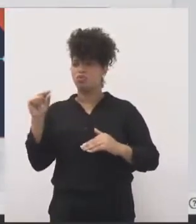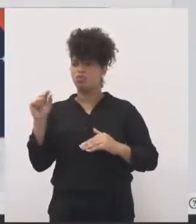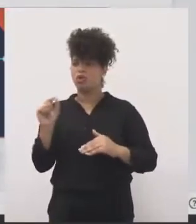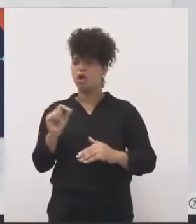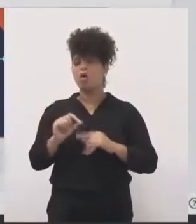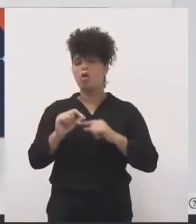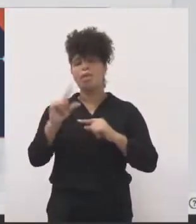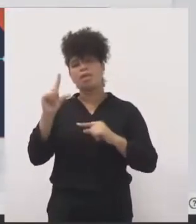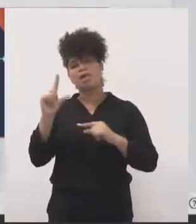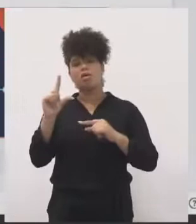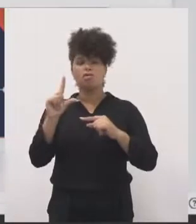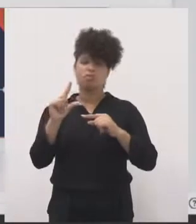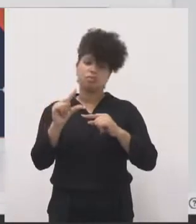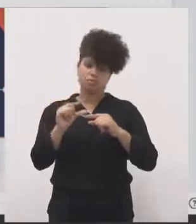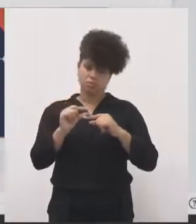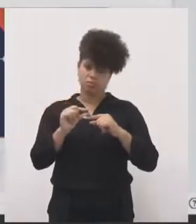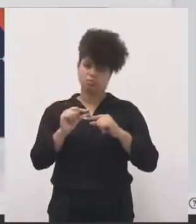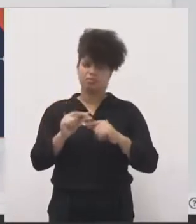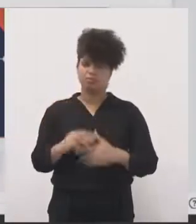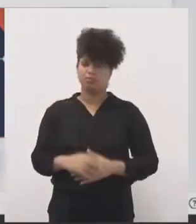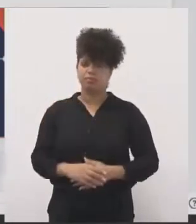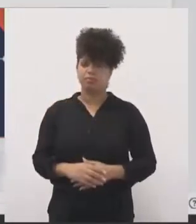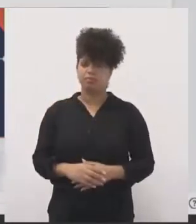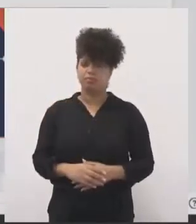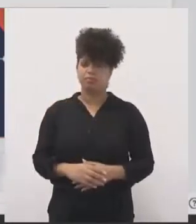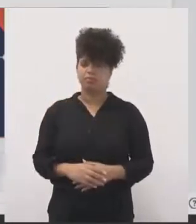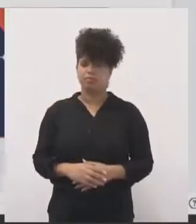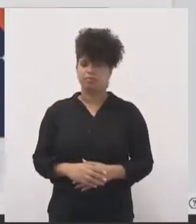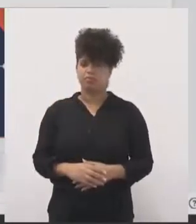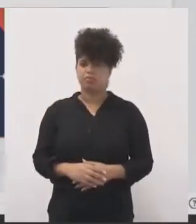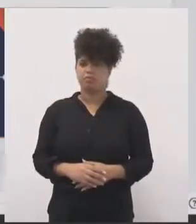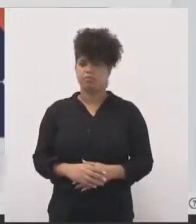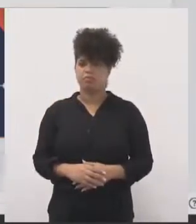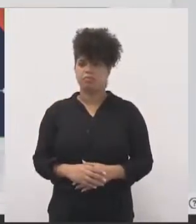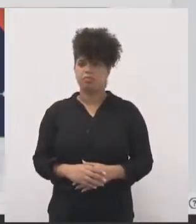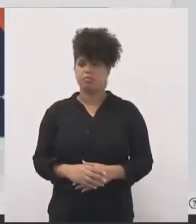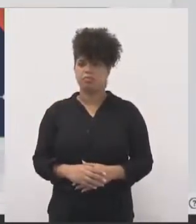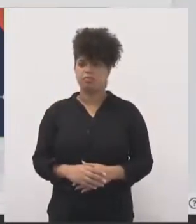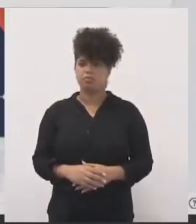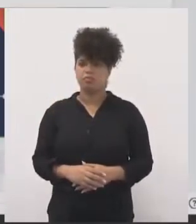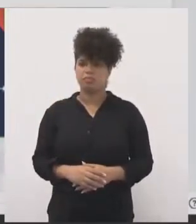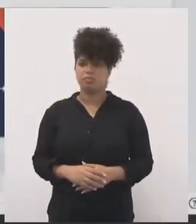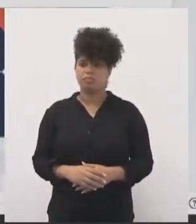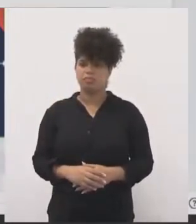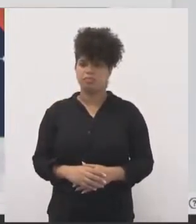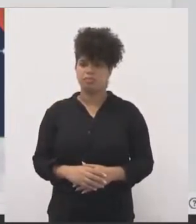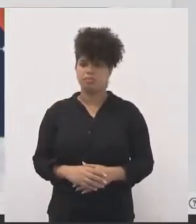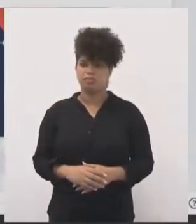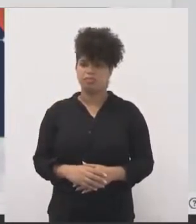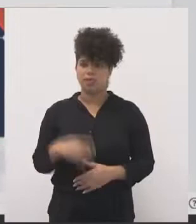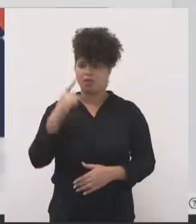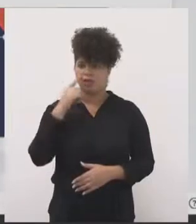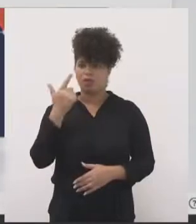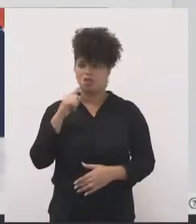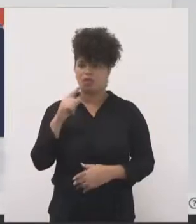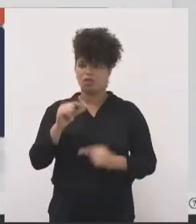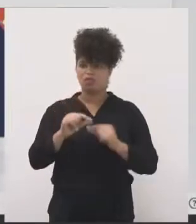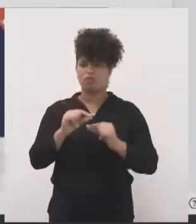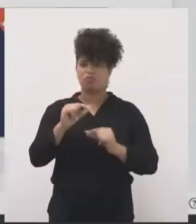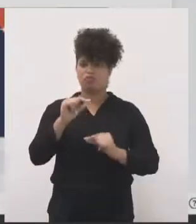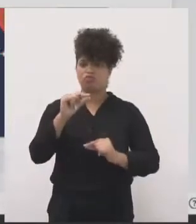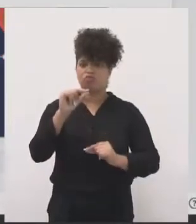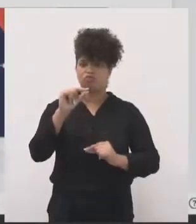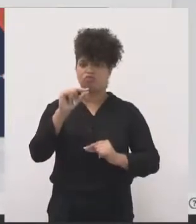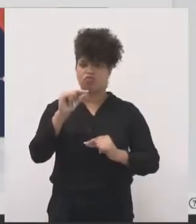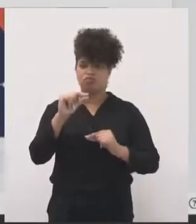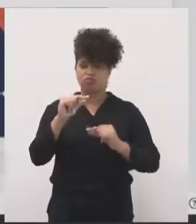as letras, ó, quanto entre as linhas. Deixar tudo bem